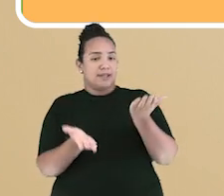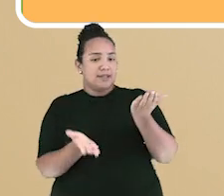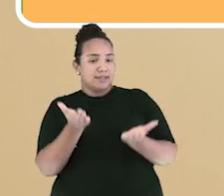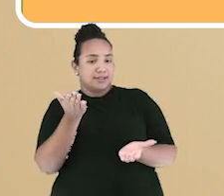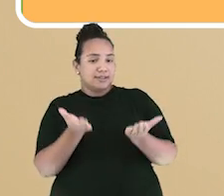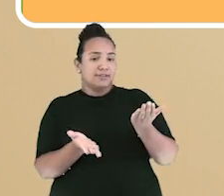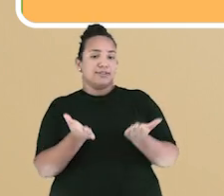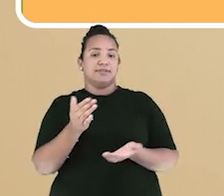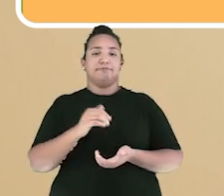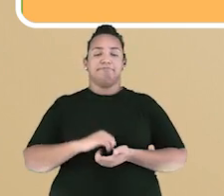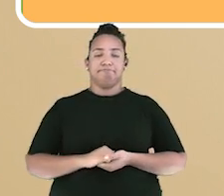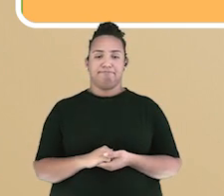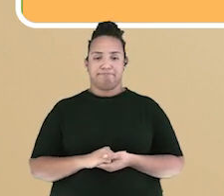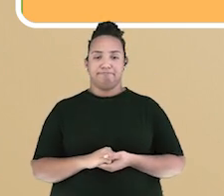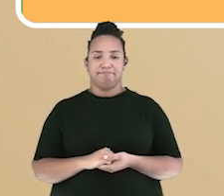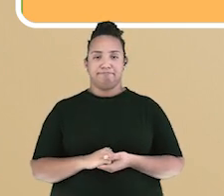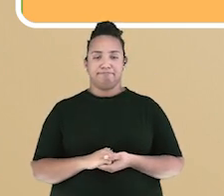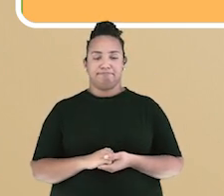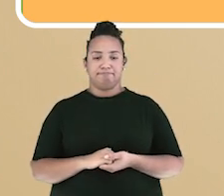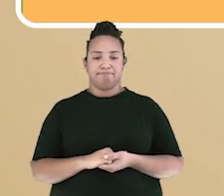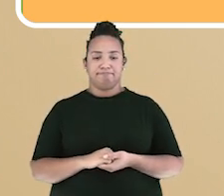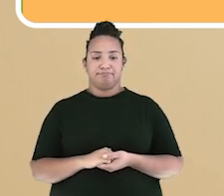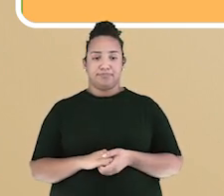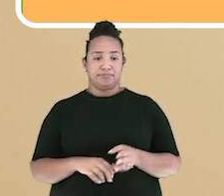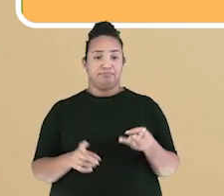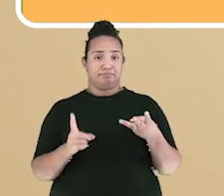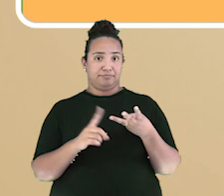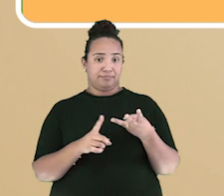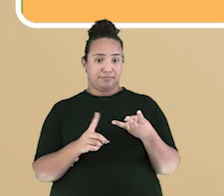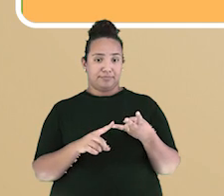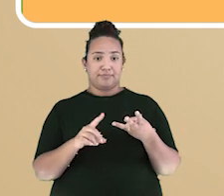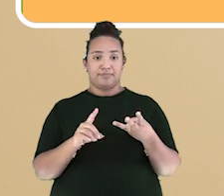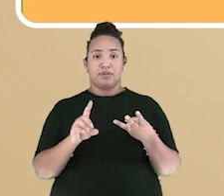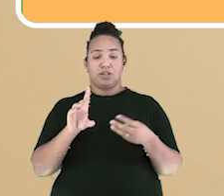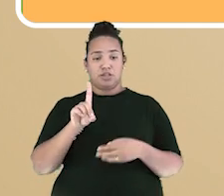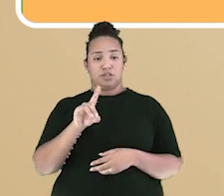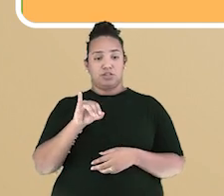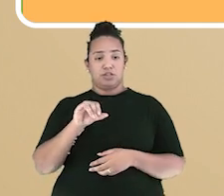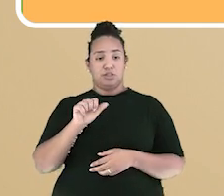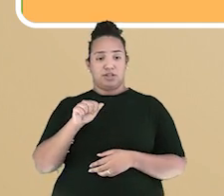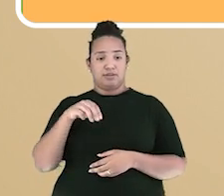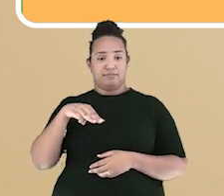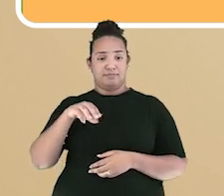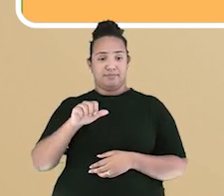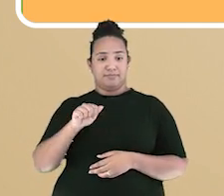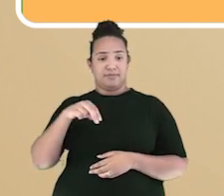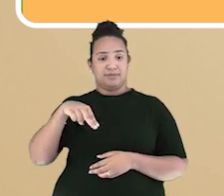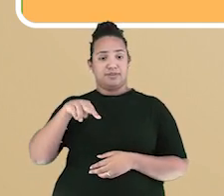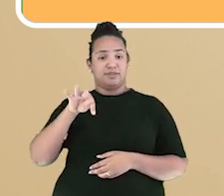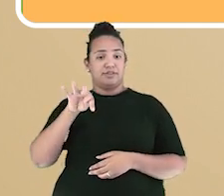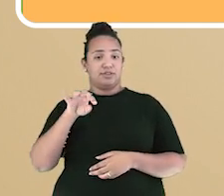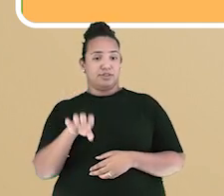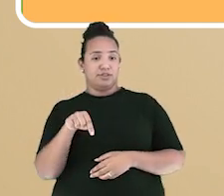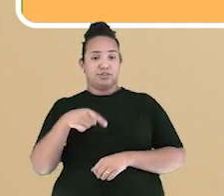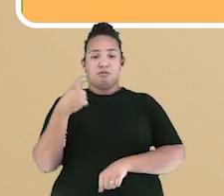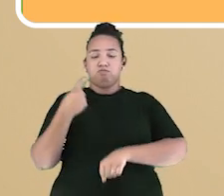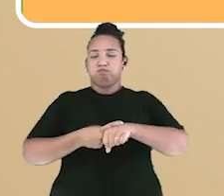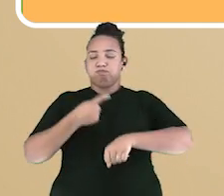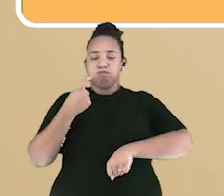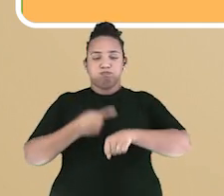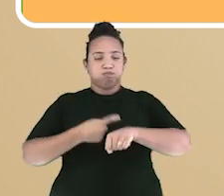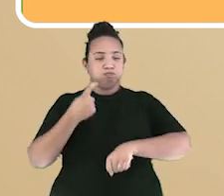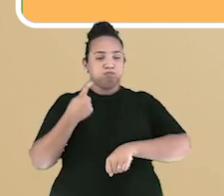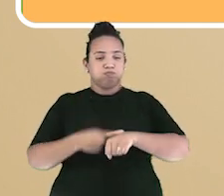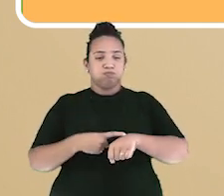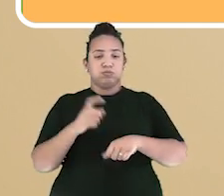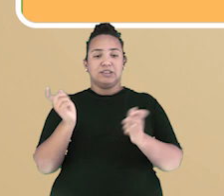precisão, certo? E o diamante, por conta do seu valor 10 na escala de Mohs, é tão duro que é usado no